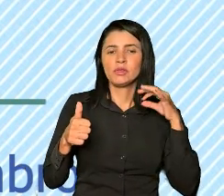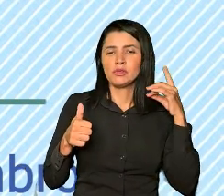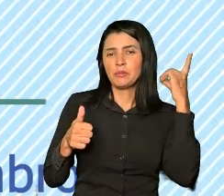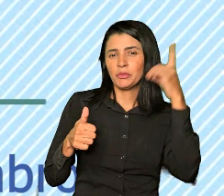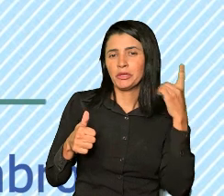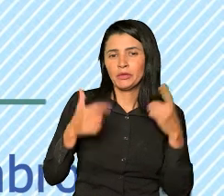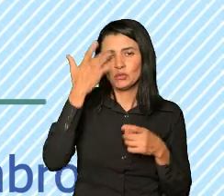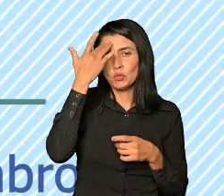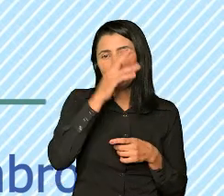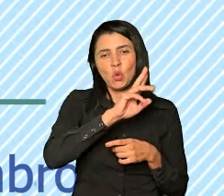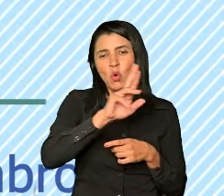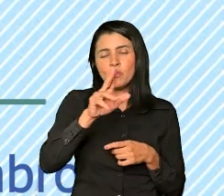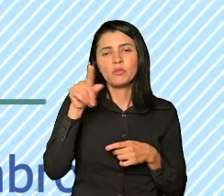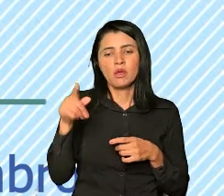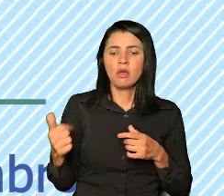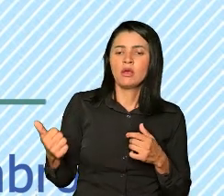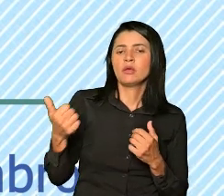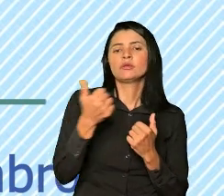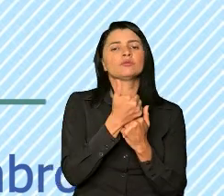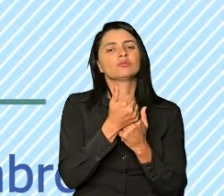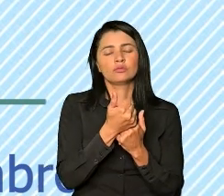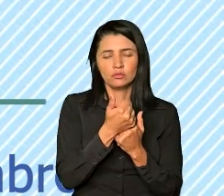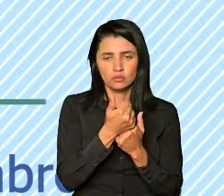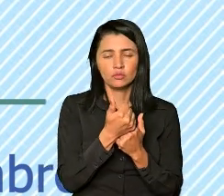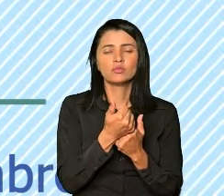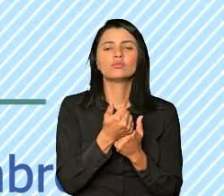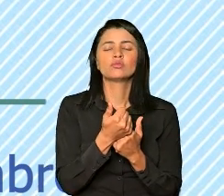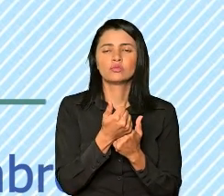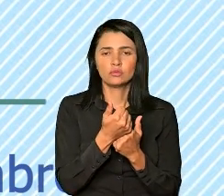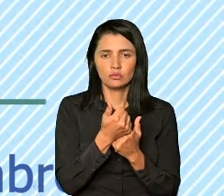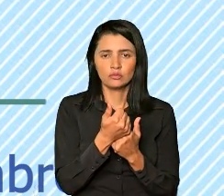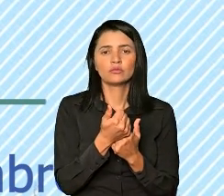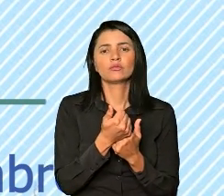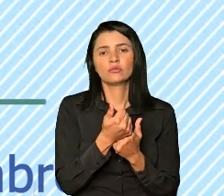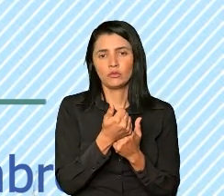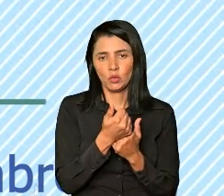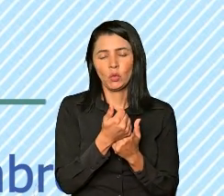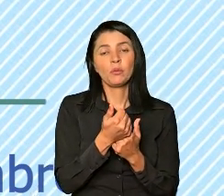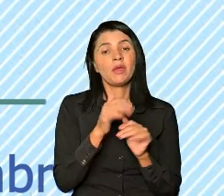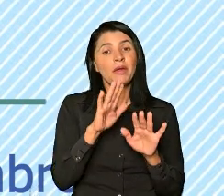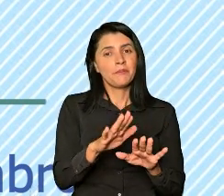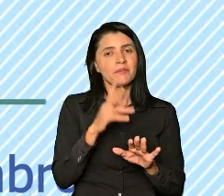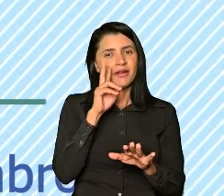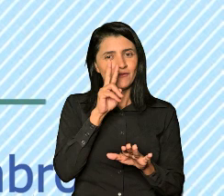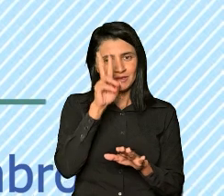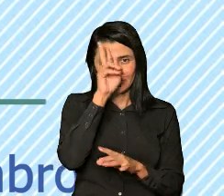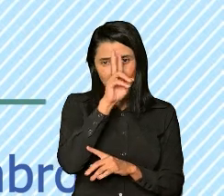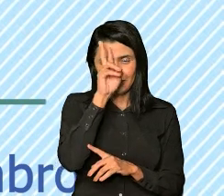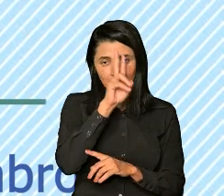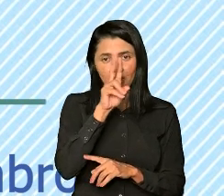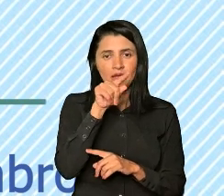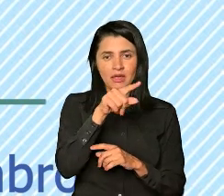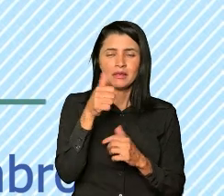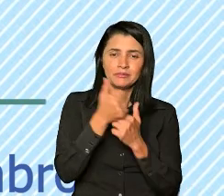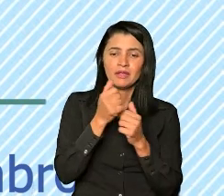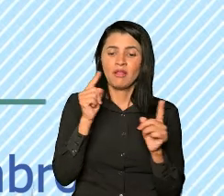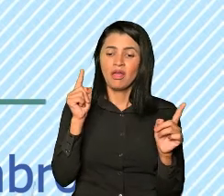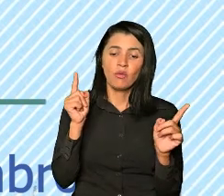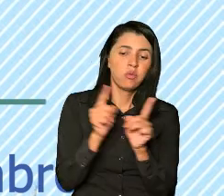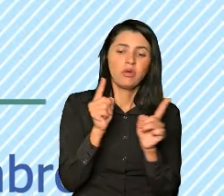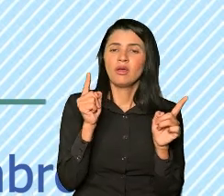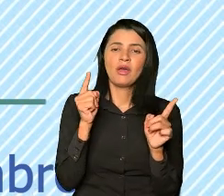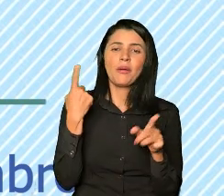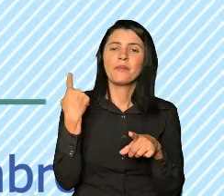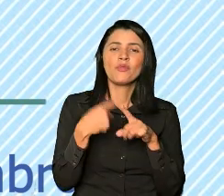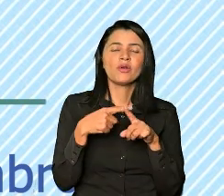me recordo o nome, ela assume o mandato. Só que vocês lembram que esse mandato vai ser muito curto, né?